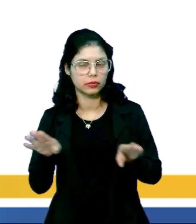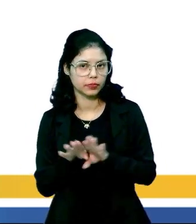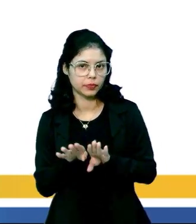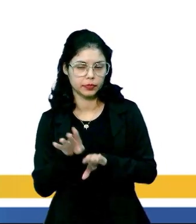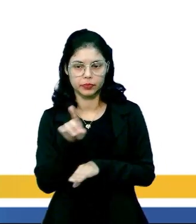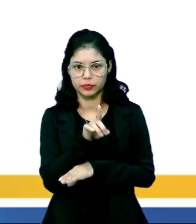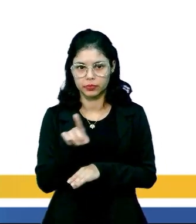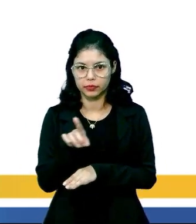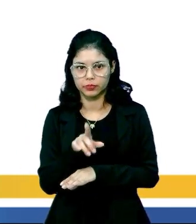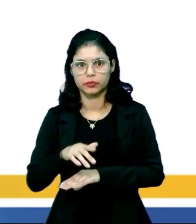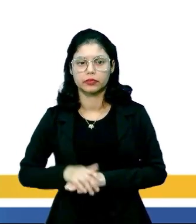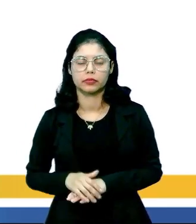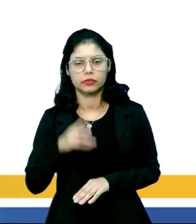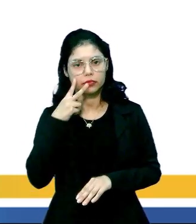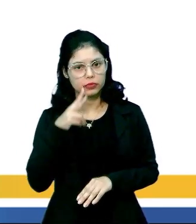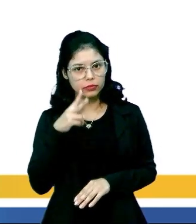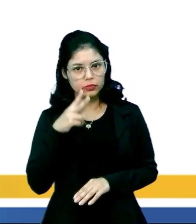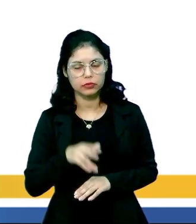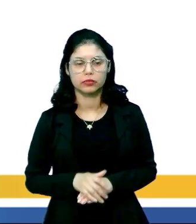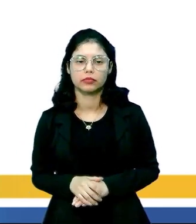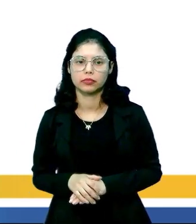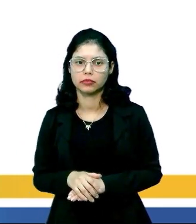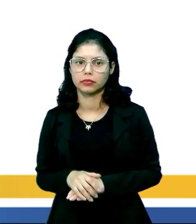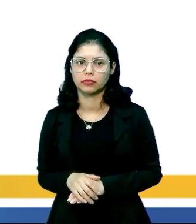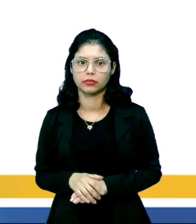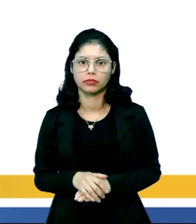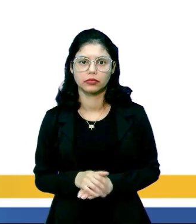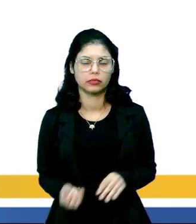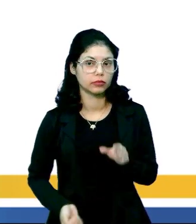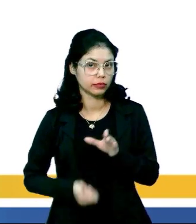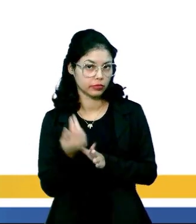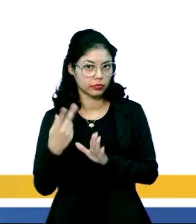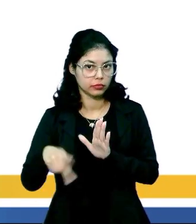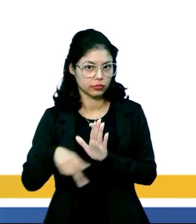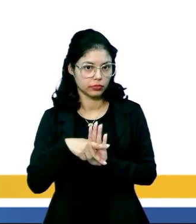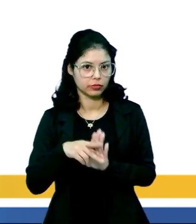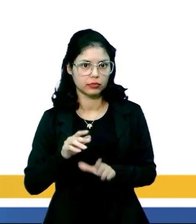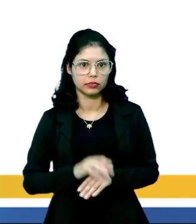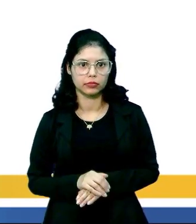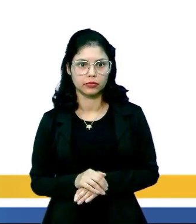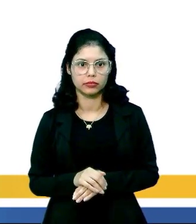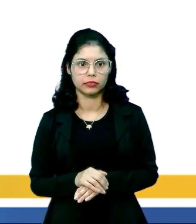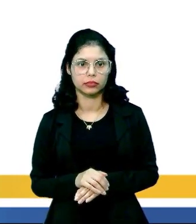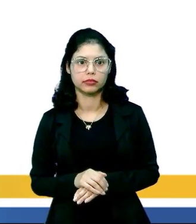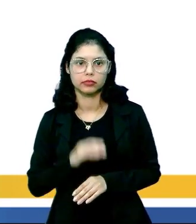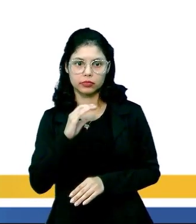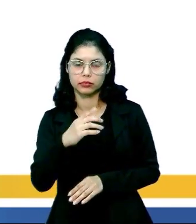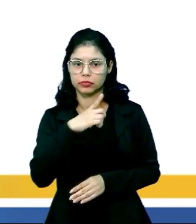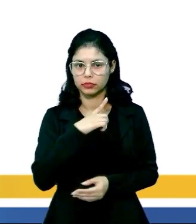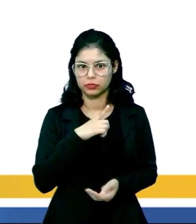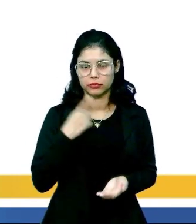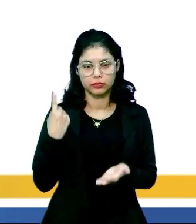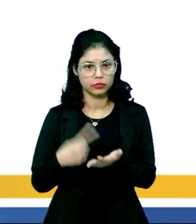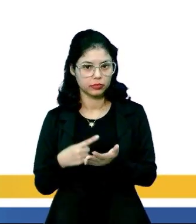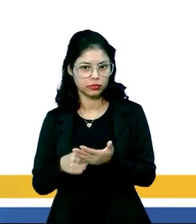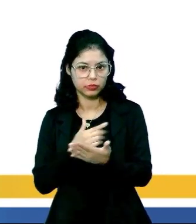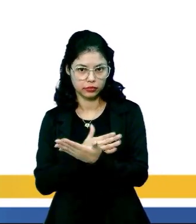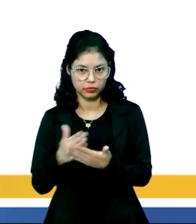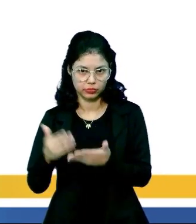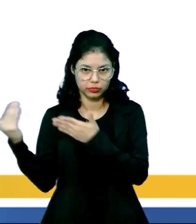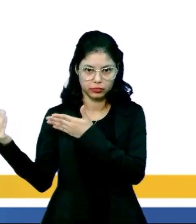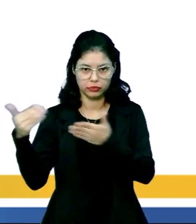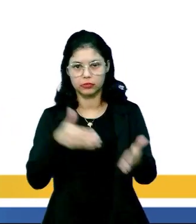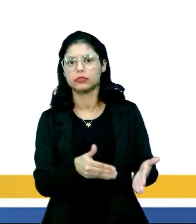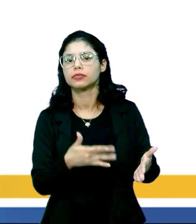também não nós vemos ali que essa aí não é a origem do da bossa nova na letra C teve seu